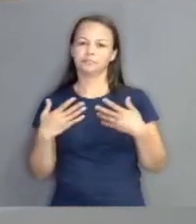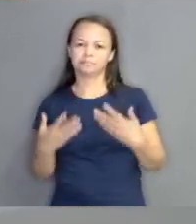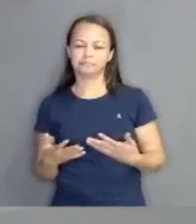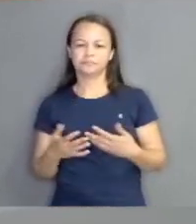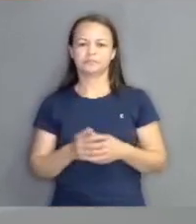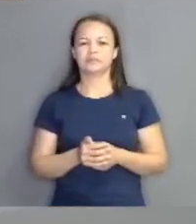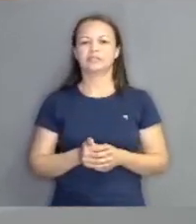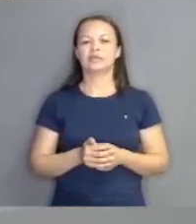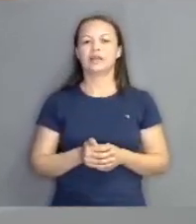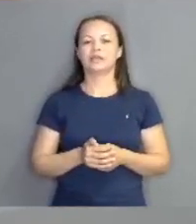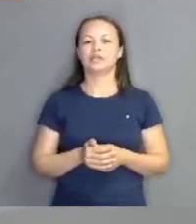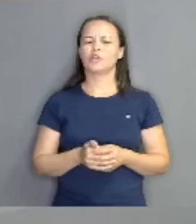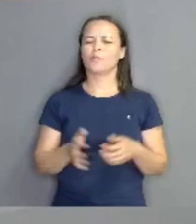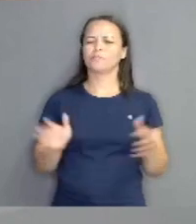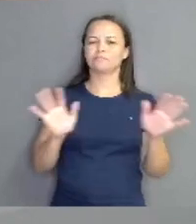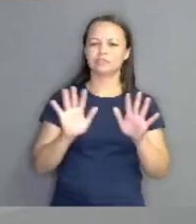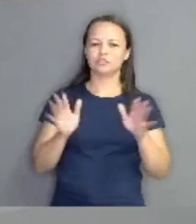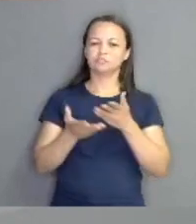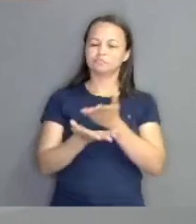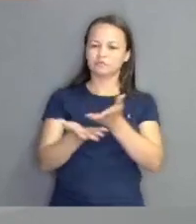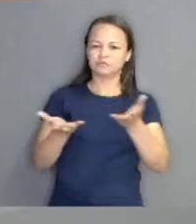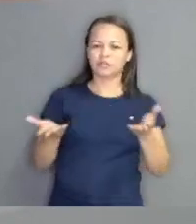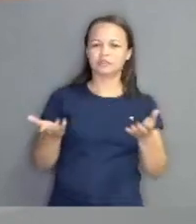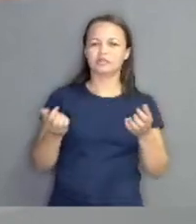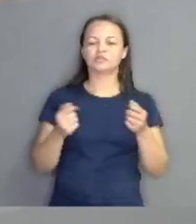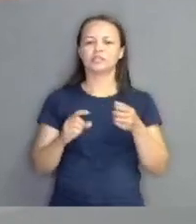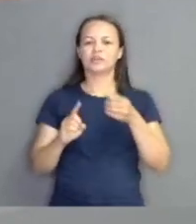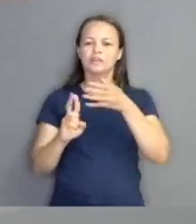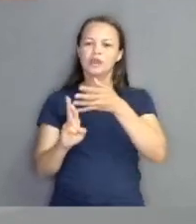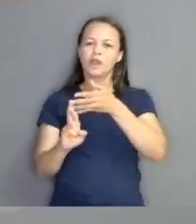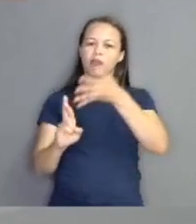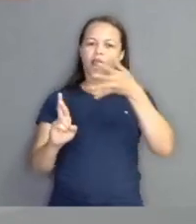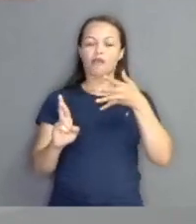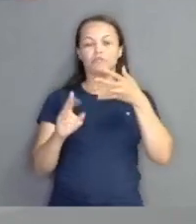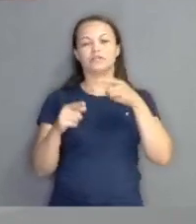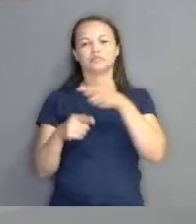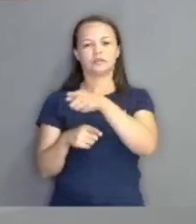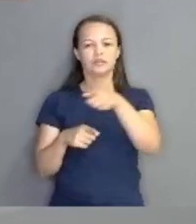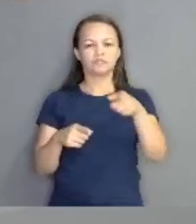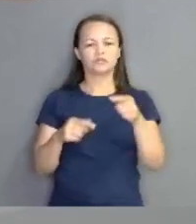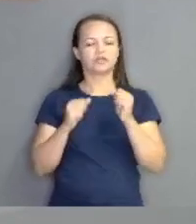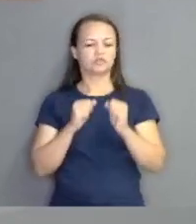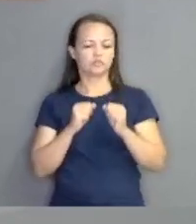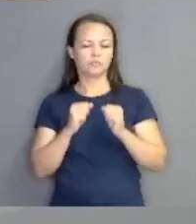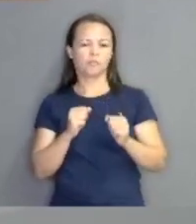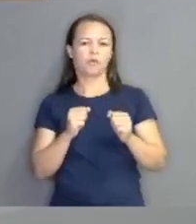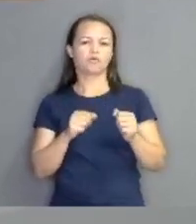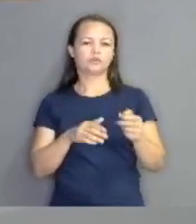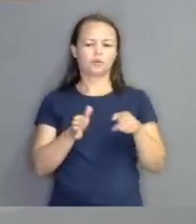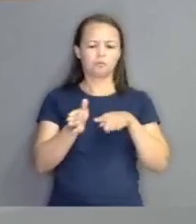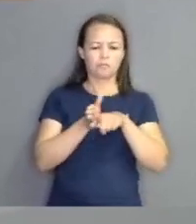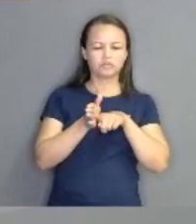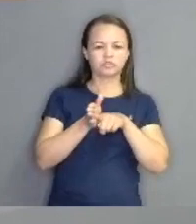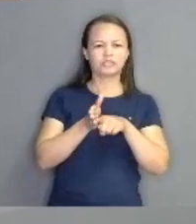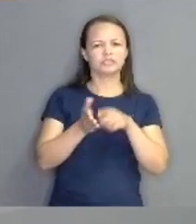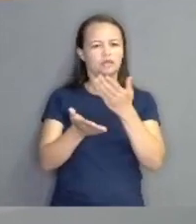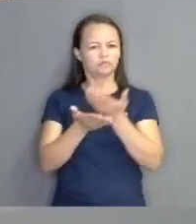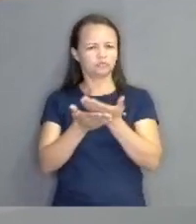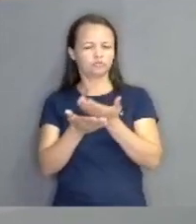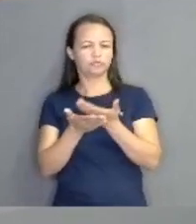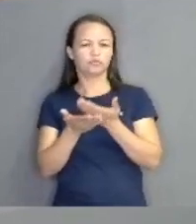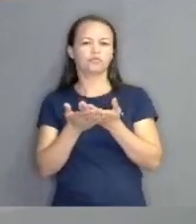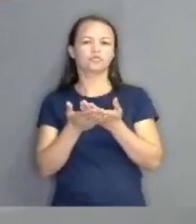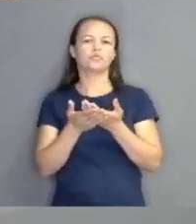aqui eu me despeço de vocês. Deixo aqui as referências para que vocês possam continuar os seus estudos, para que vocês